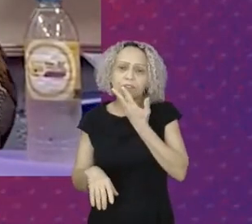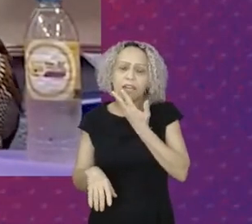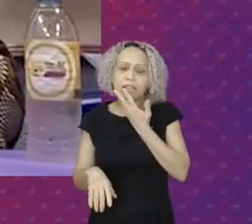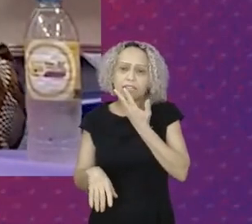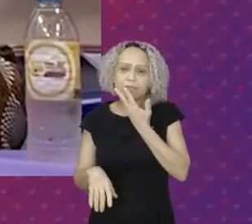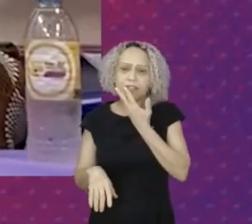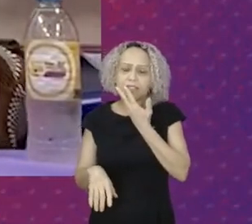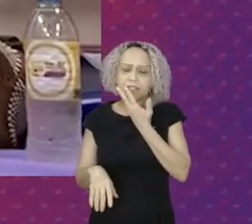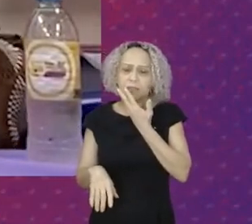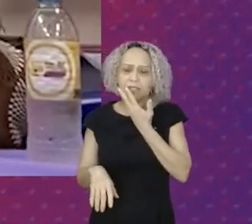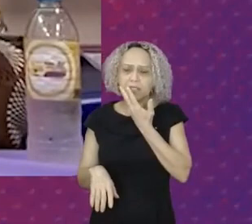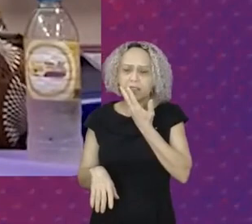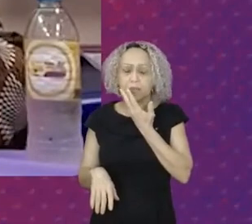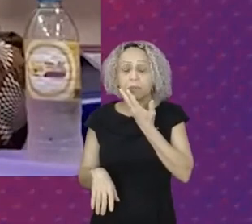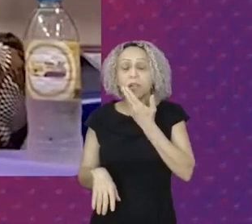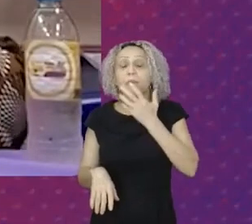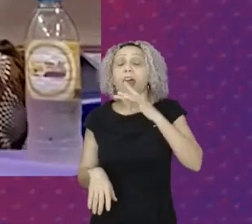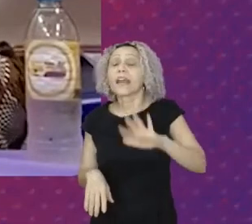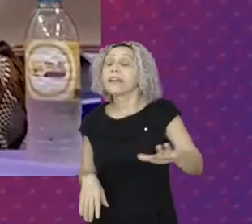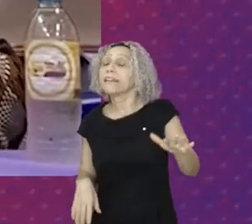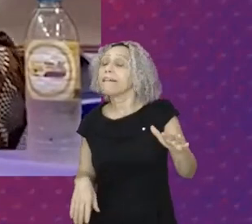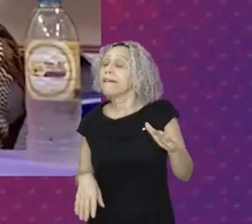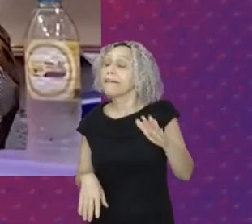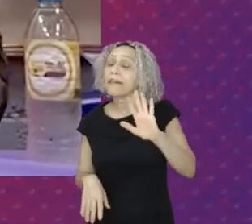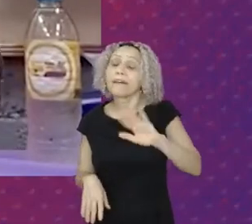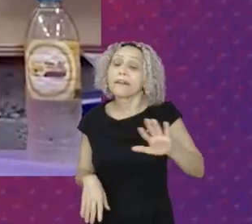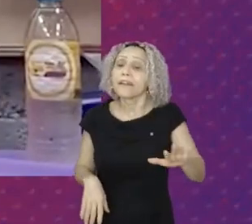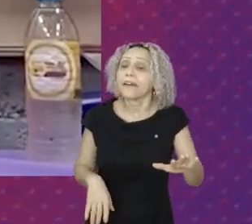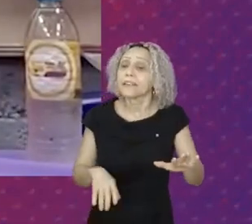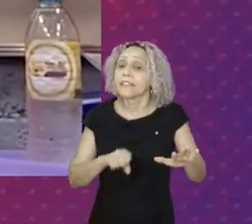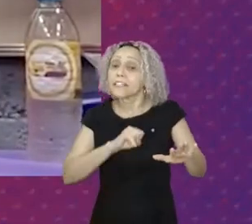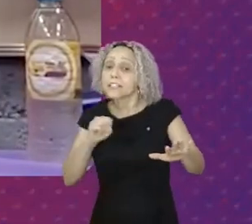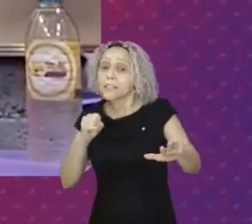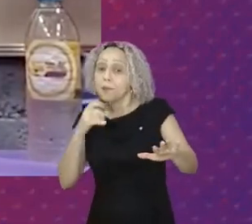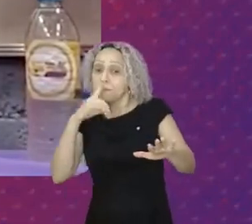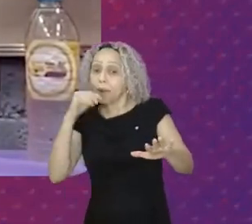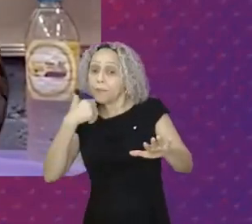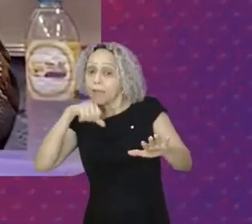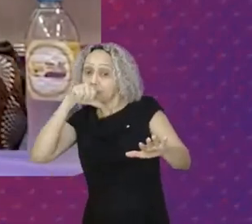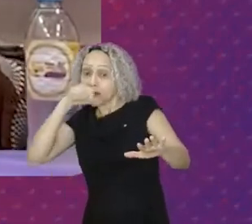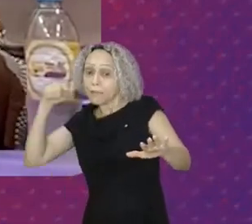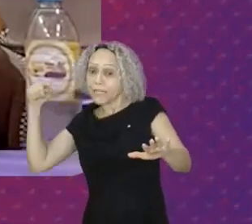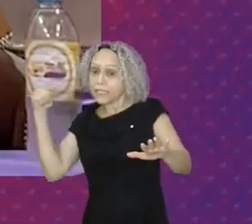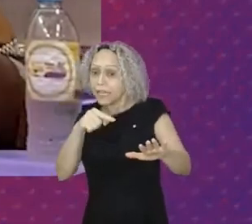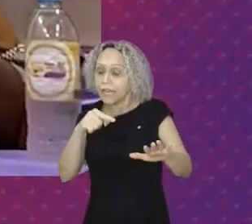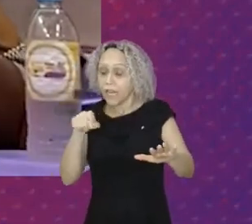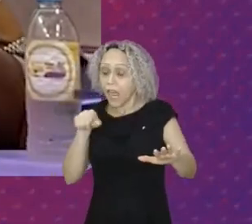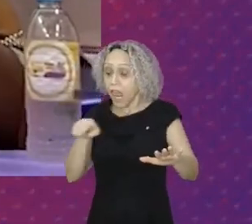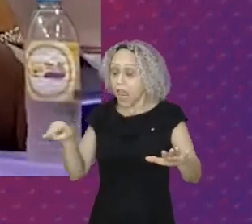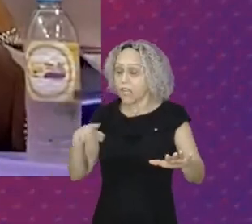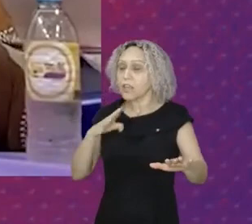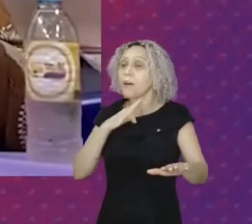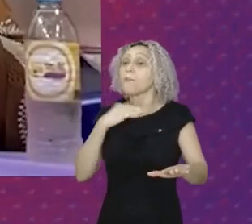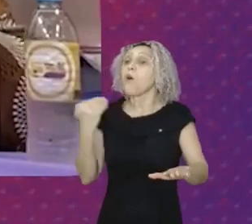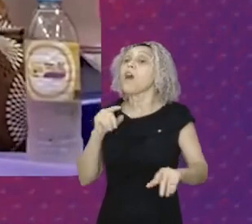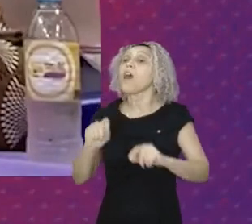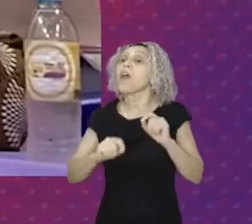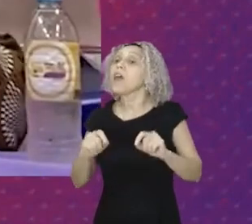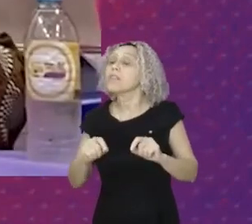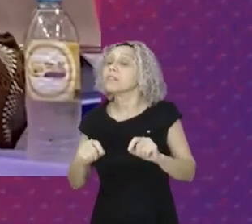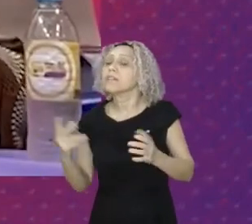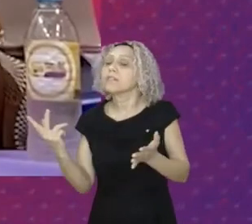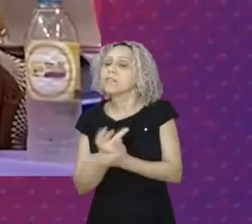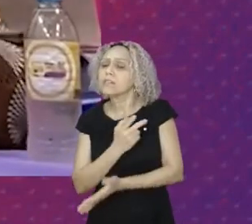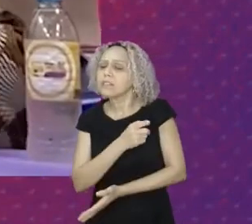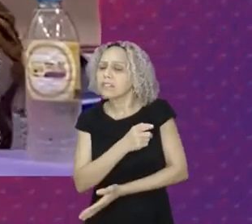abrigamento de criança que não fosse sob a ideia de que essa criança cometeu algum ato infracional, que essa